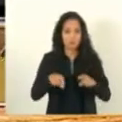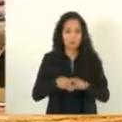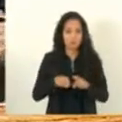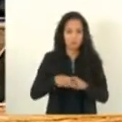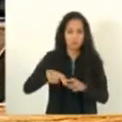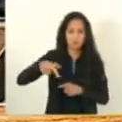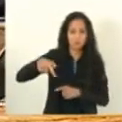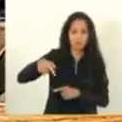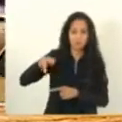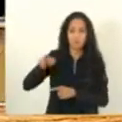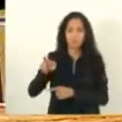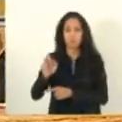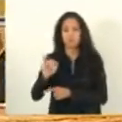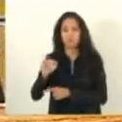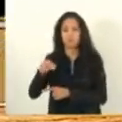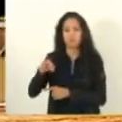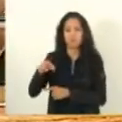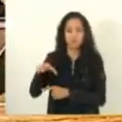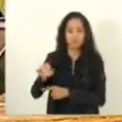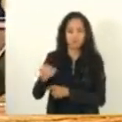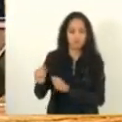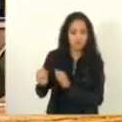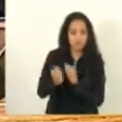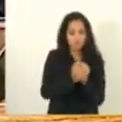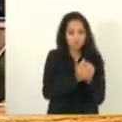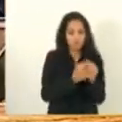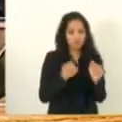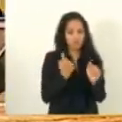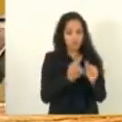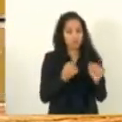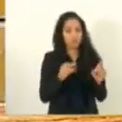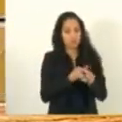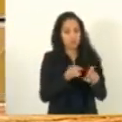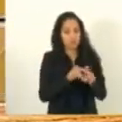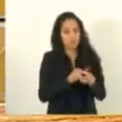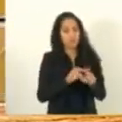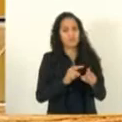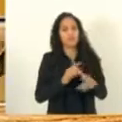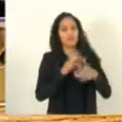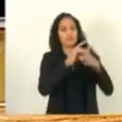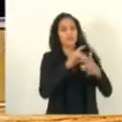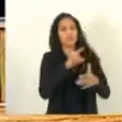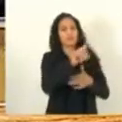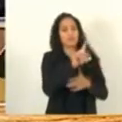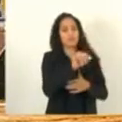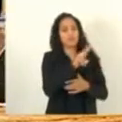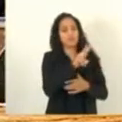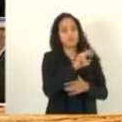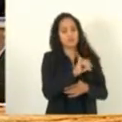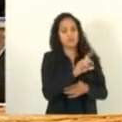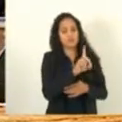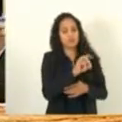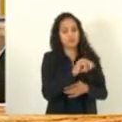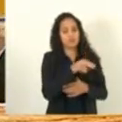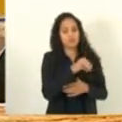Quintino, que esteve lá conosco, lá no Davi Diniz, e os demais deputados,